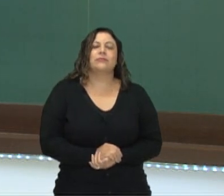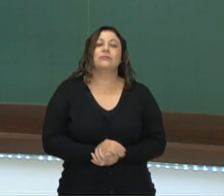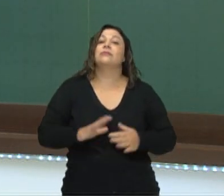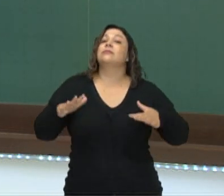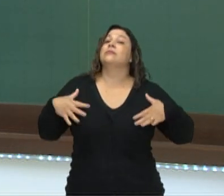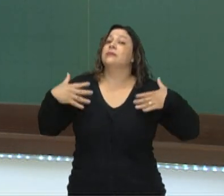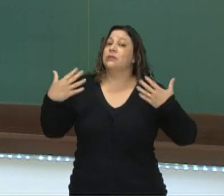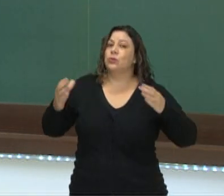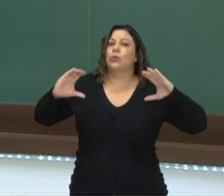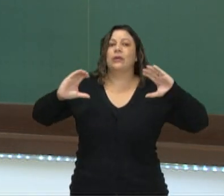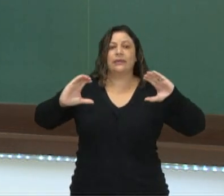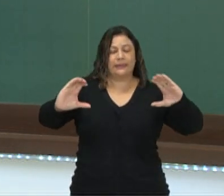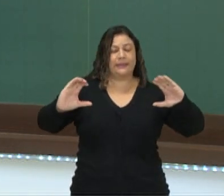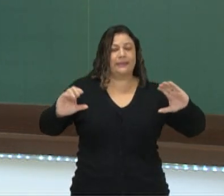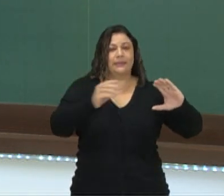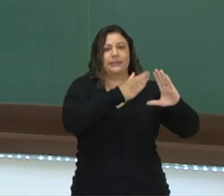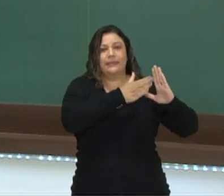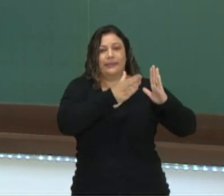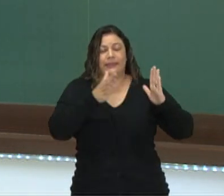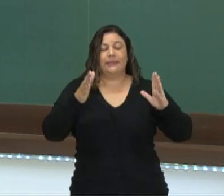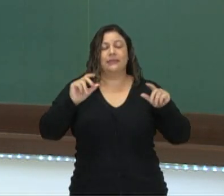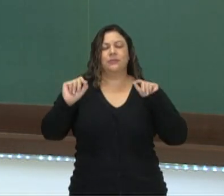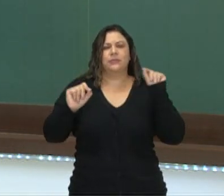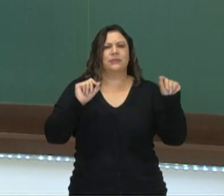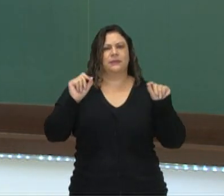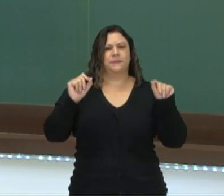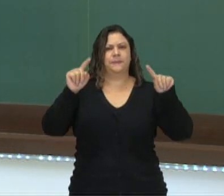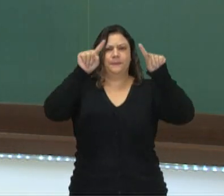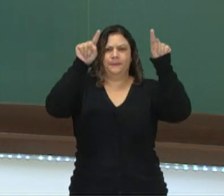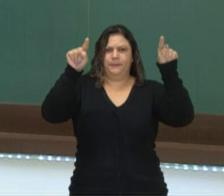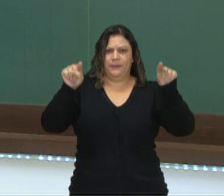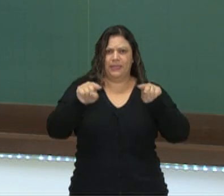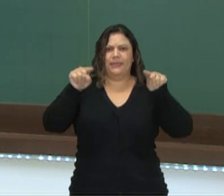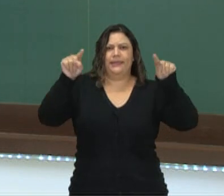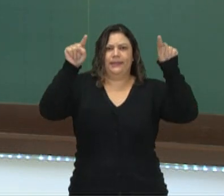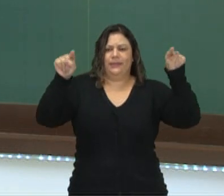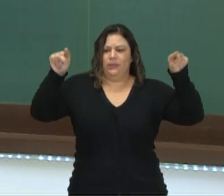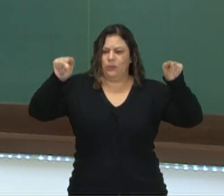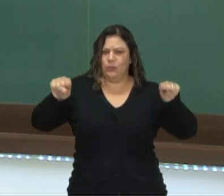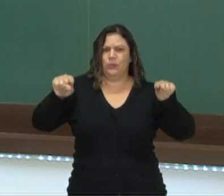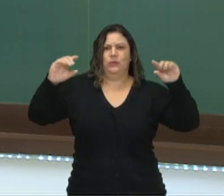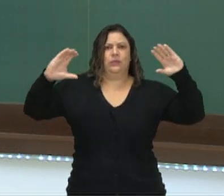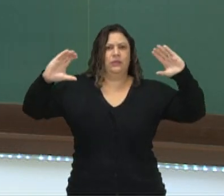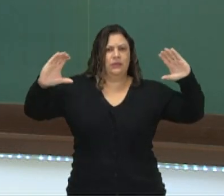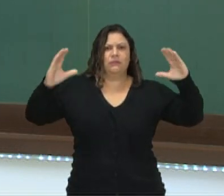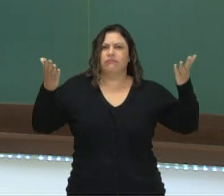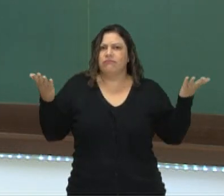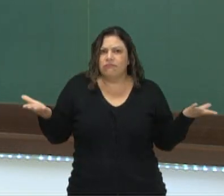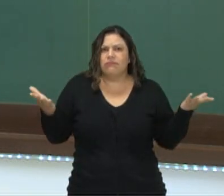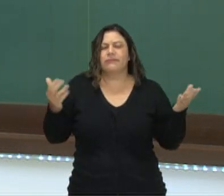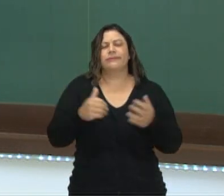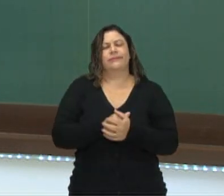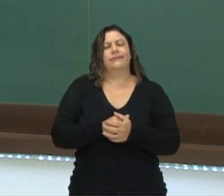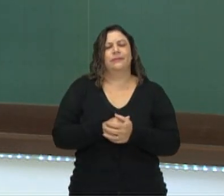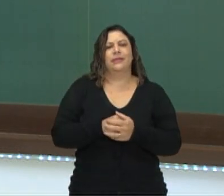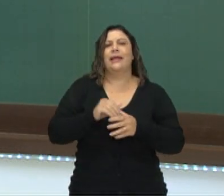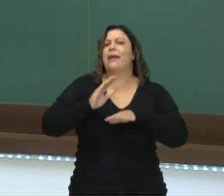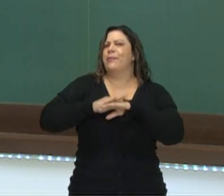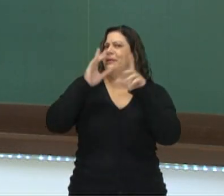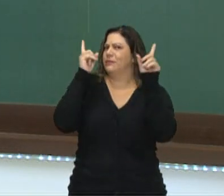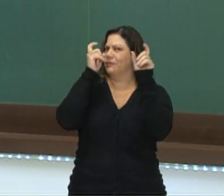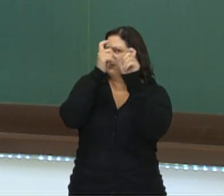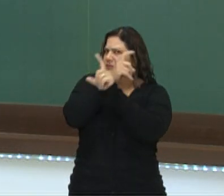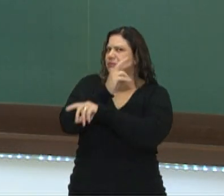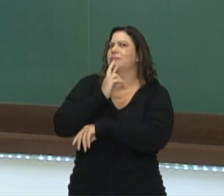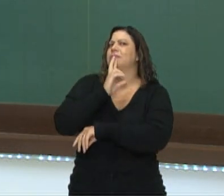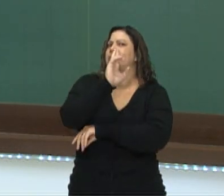a expressão traz parênteses, colchetes e chaves, né? Ela fica um pouco mais trabalhosa para resolver. O que eu